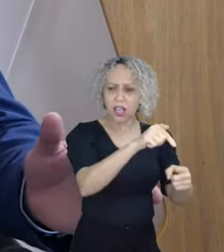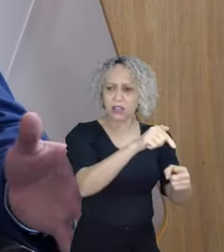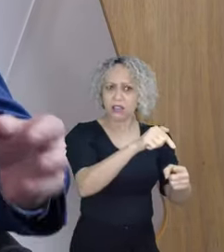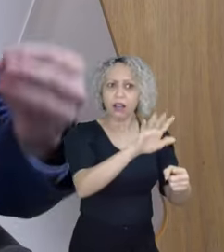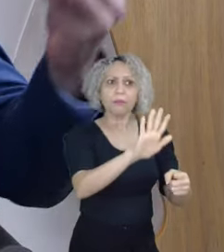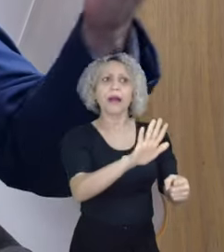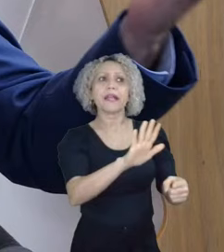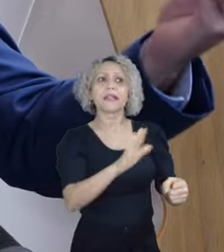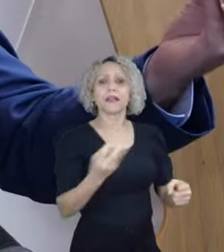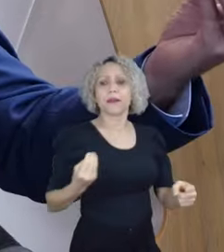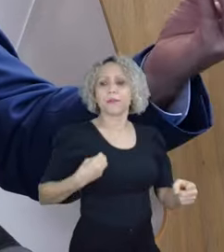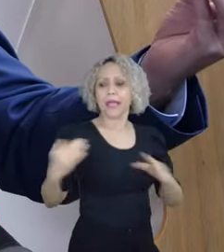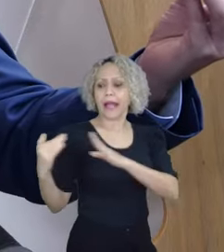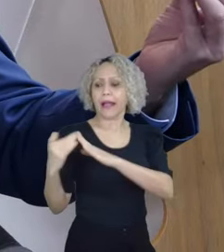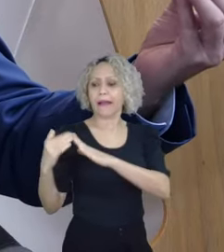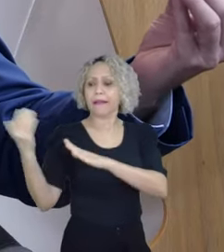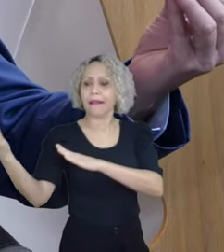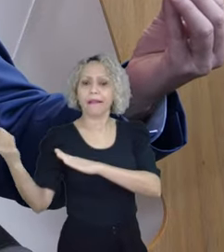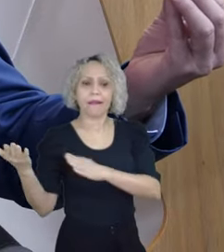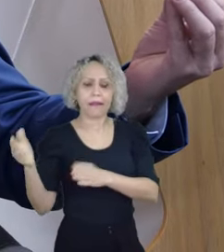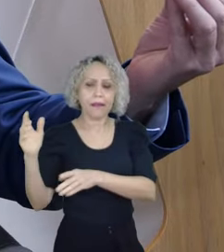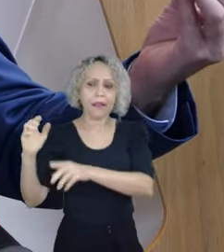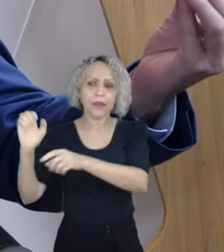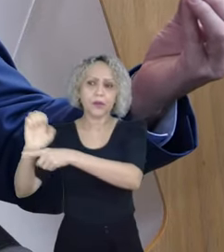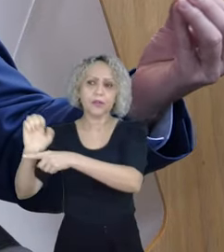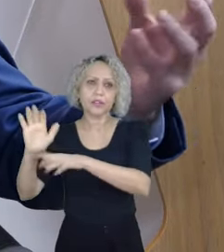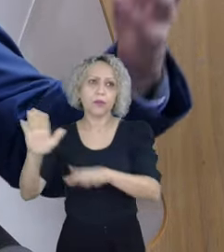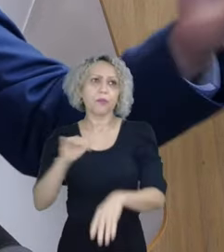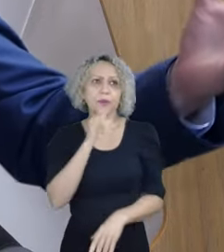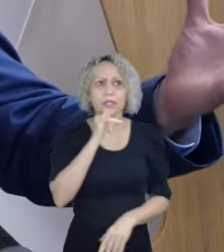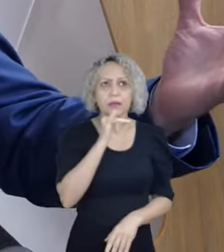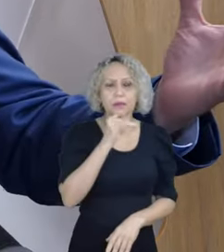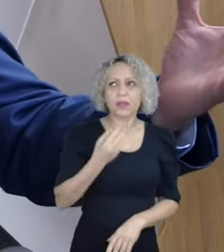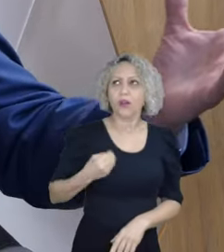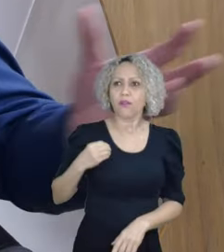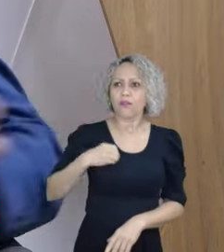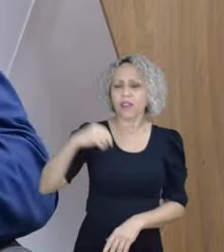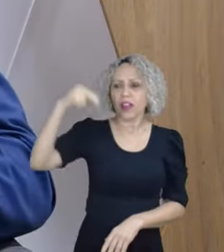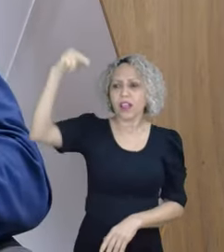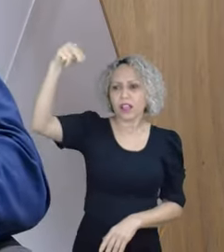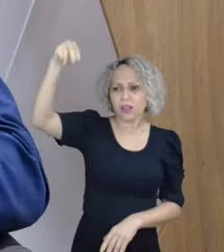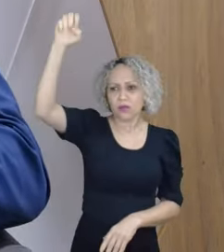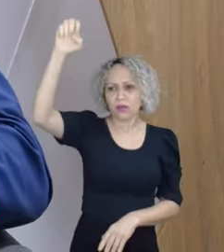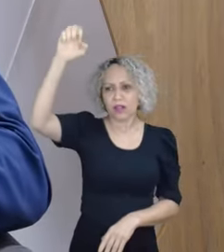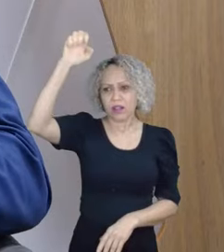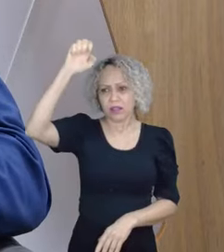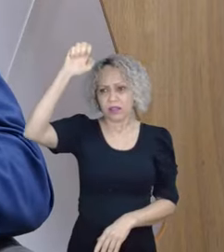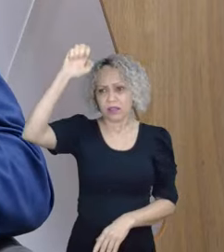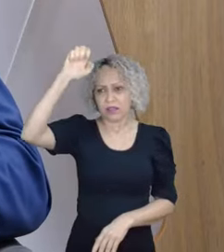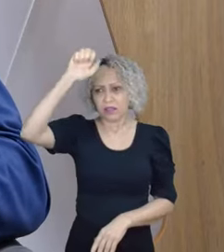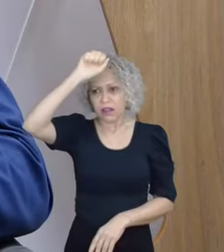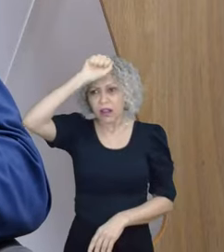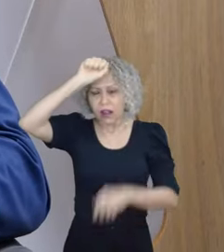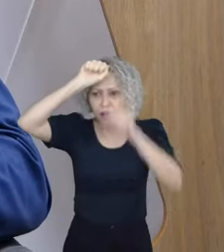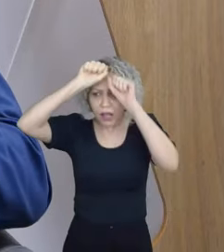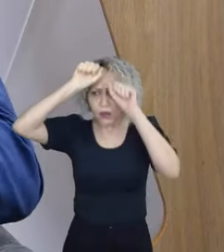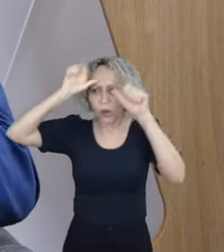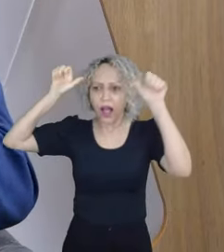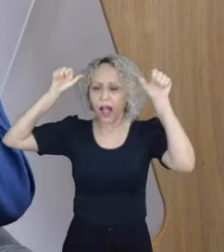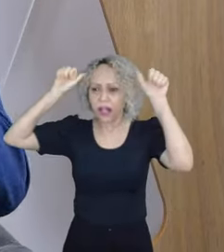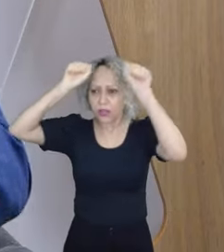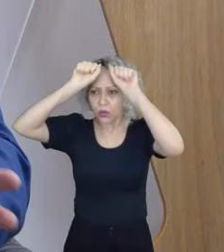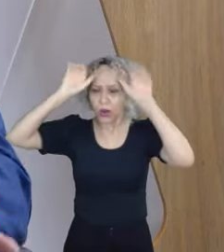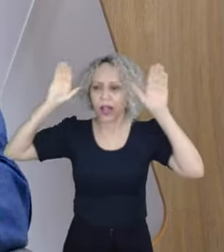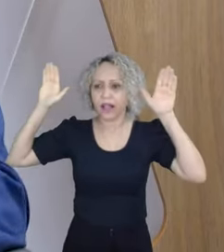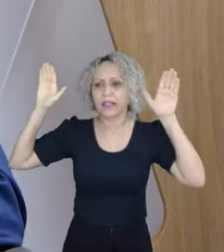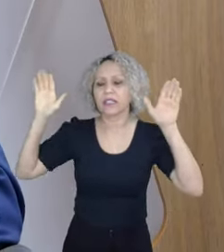outra região? Vamos dizer, alguém está lá num estado do norte, lá no Acre, e aí ele muda o domicílio eleitoral, passa a ter uma vida no Rio